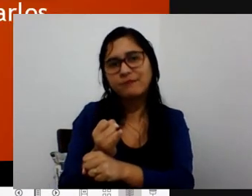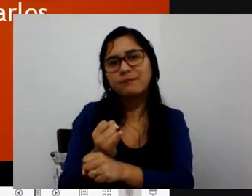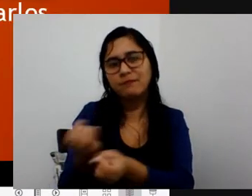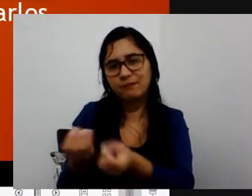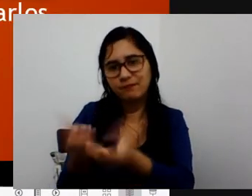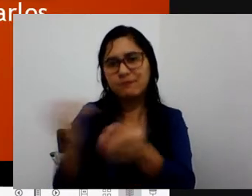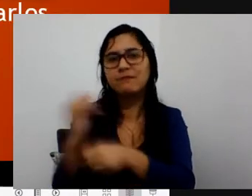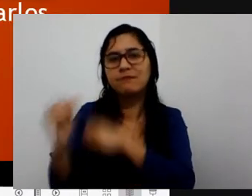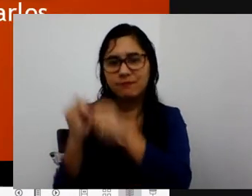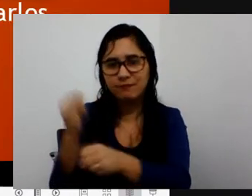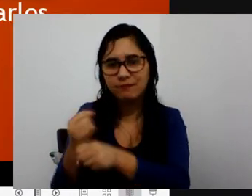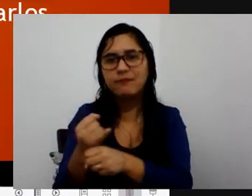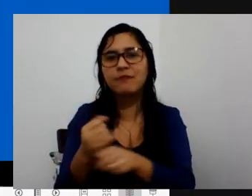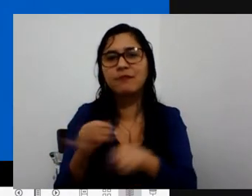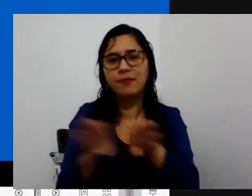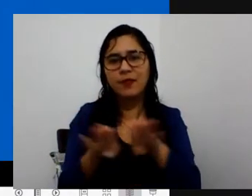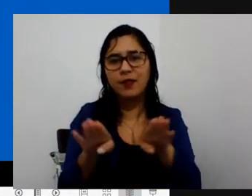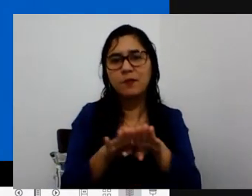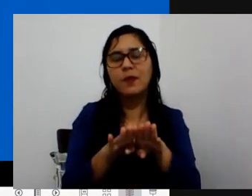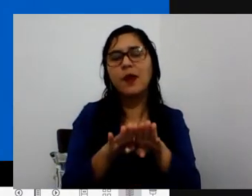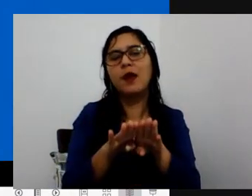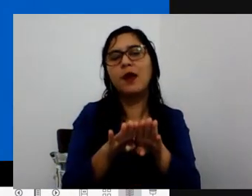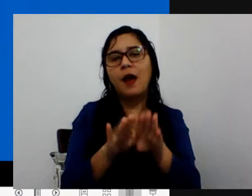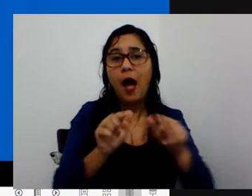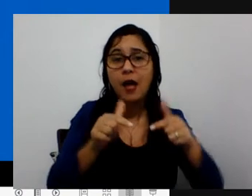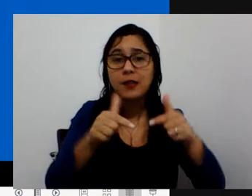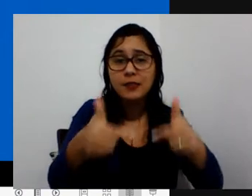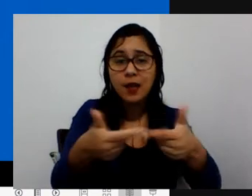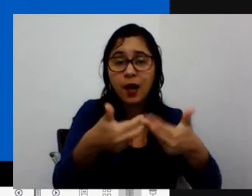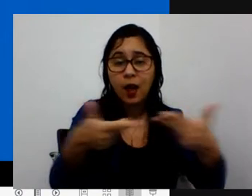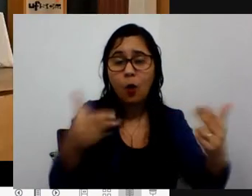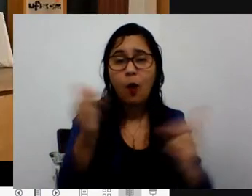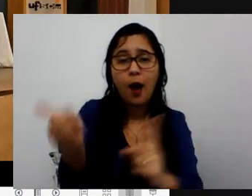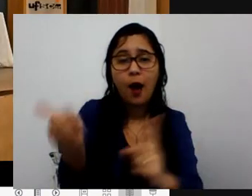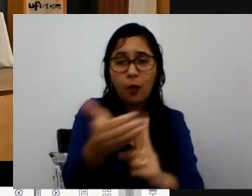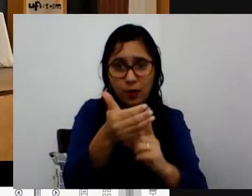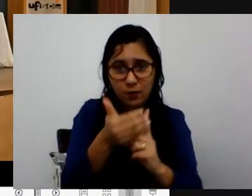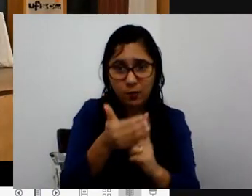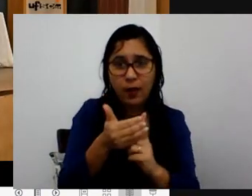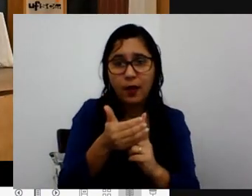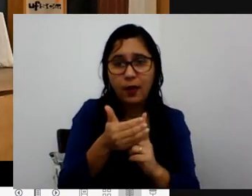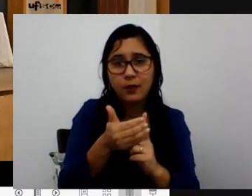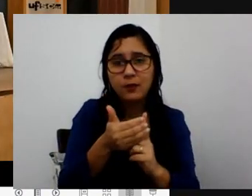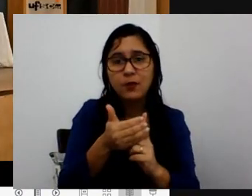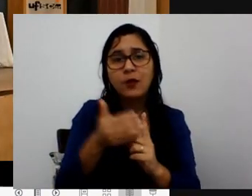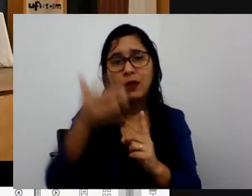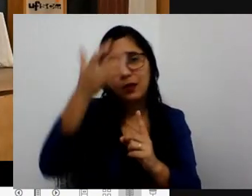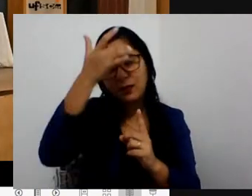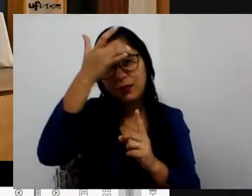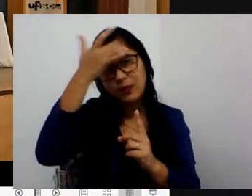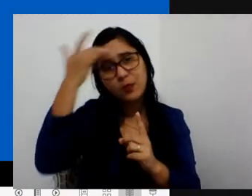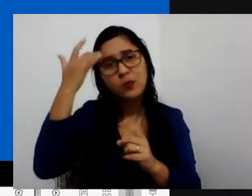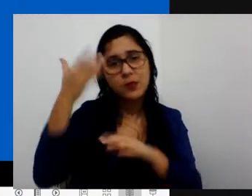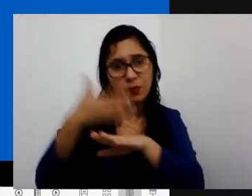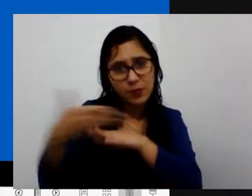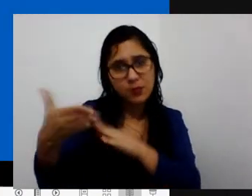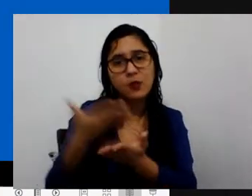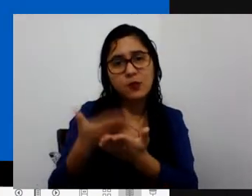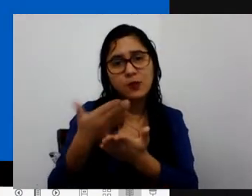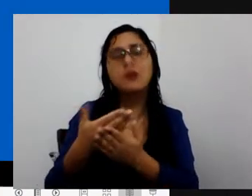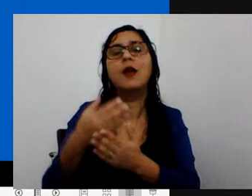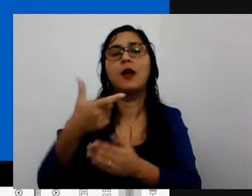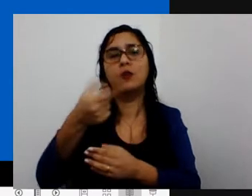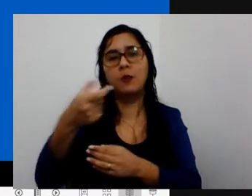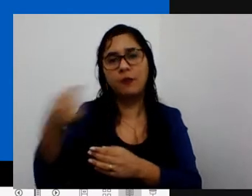instauração de ações de acolhimento estendido aos ingressos de 2020, trabalho remoto em